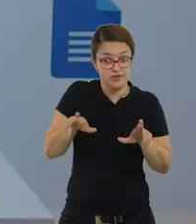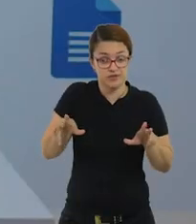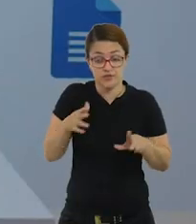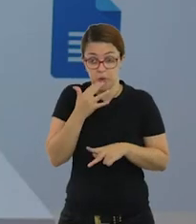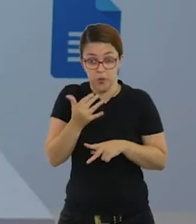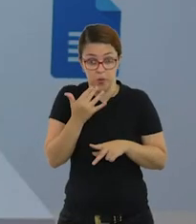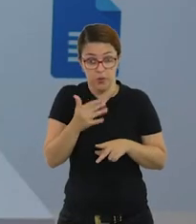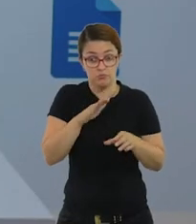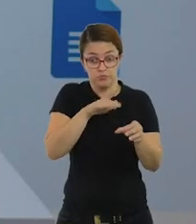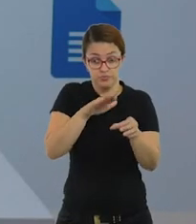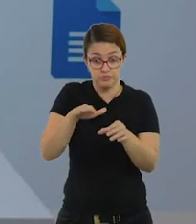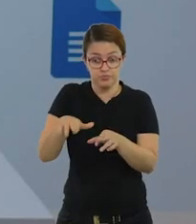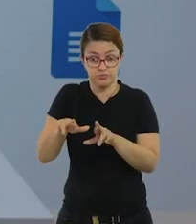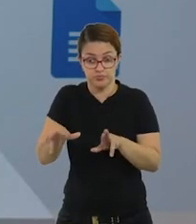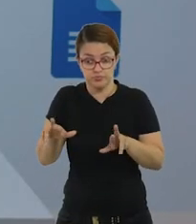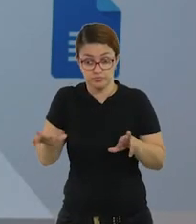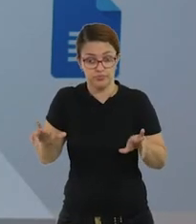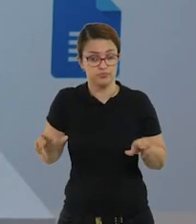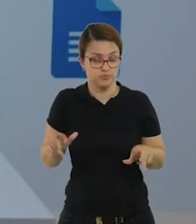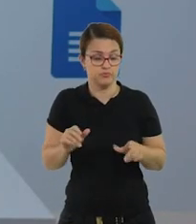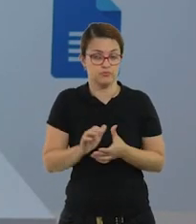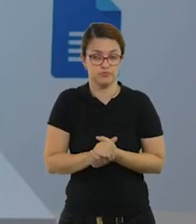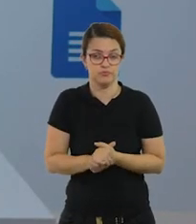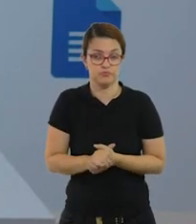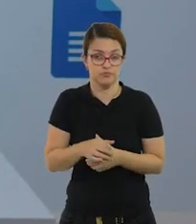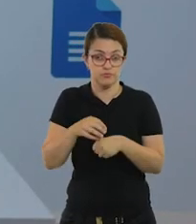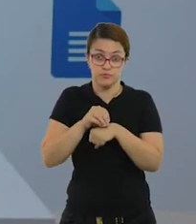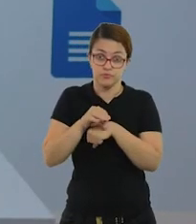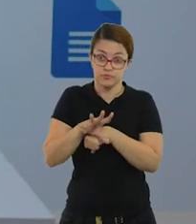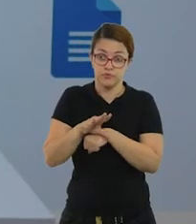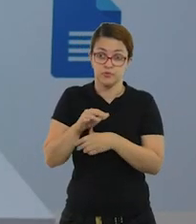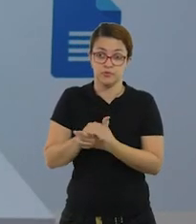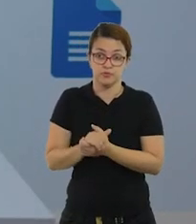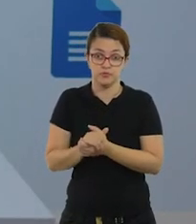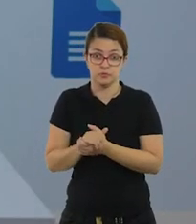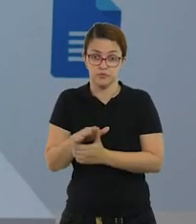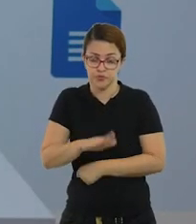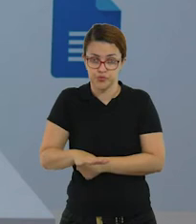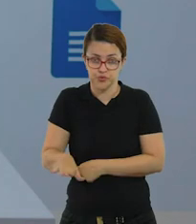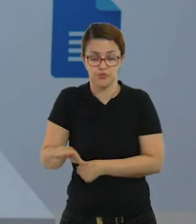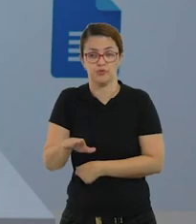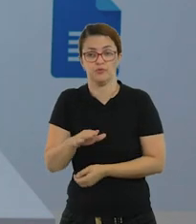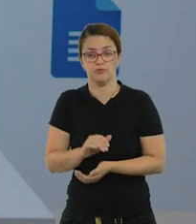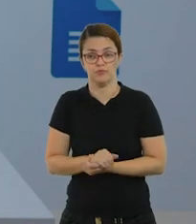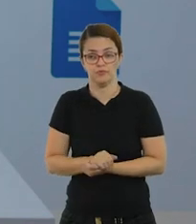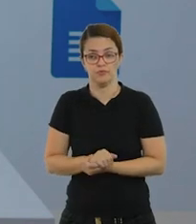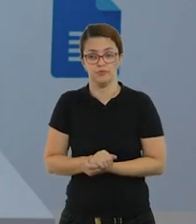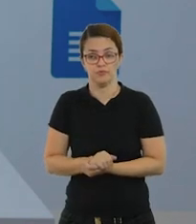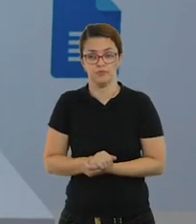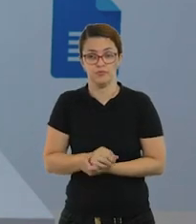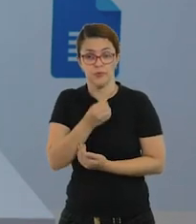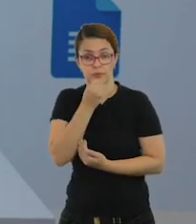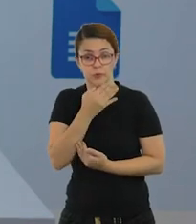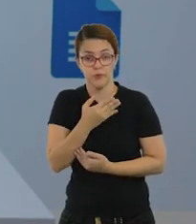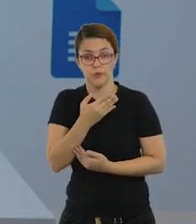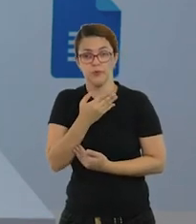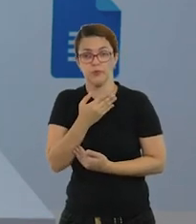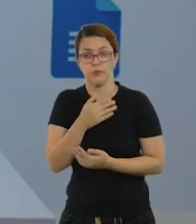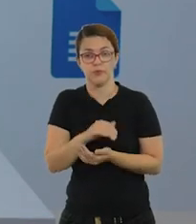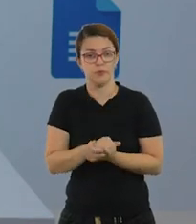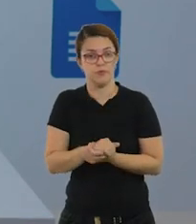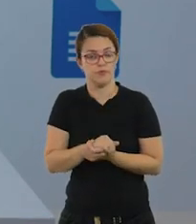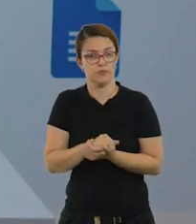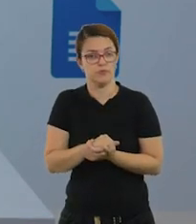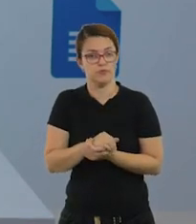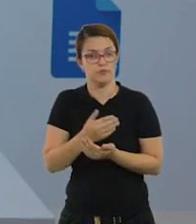pulseirinhas e você vai fazendo ele todo coloridinho. Então essa dica é para os aluninhos pequenos. Combinado? Bom